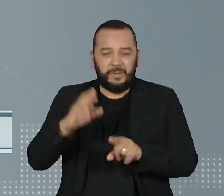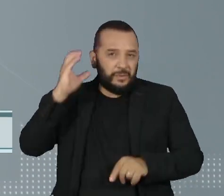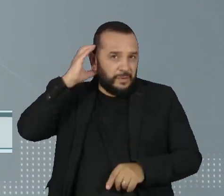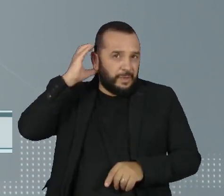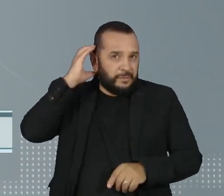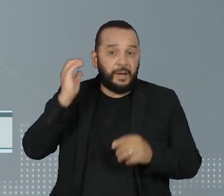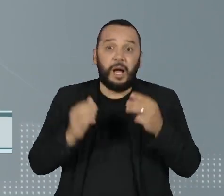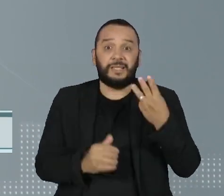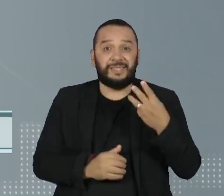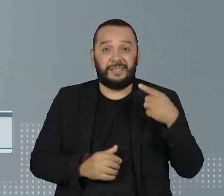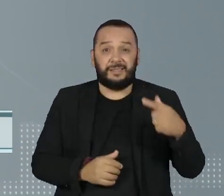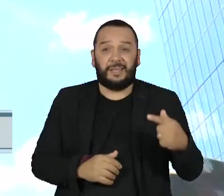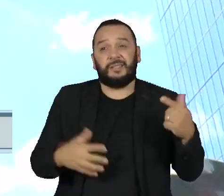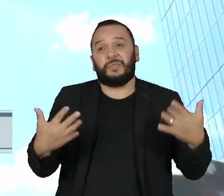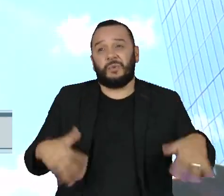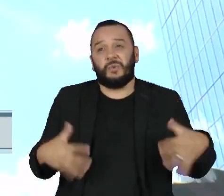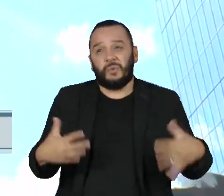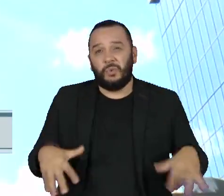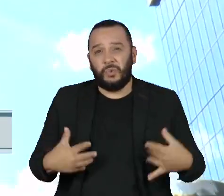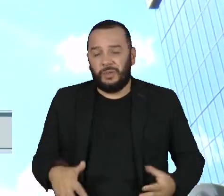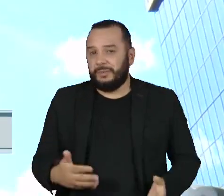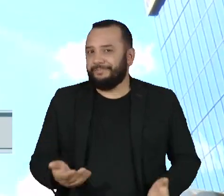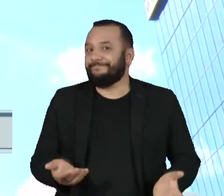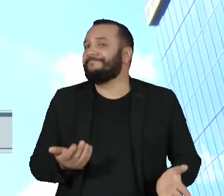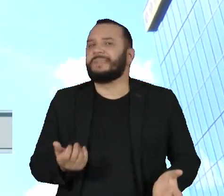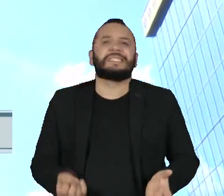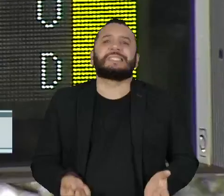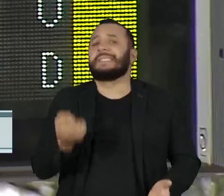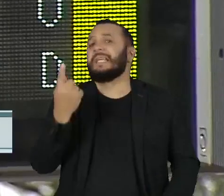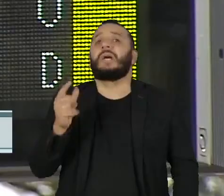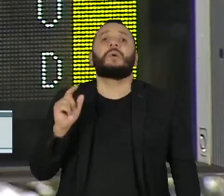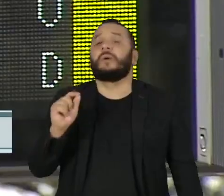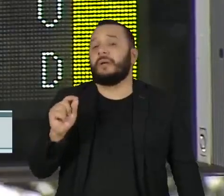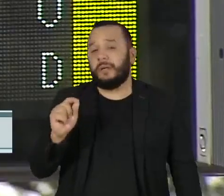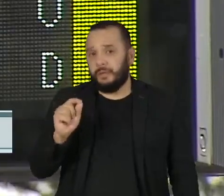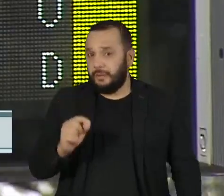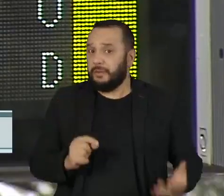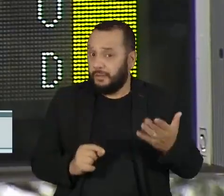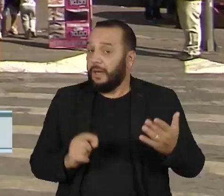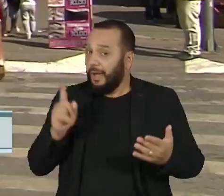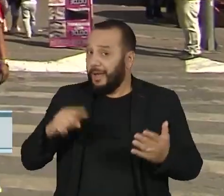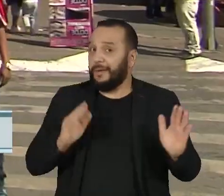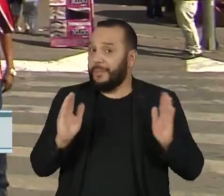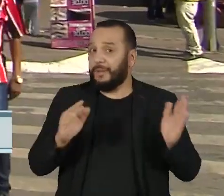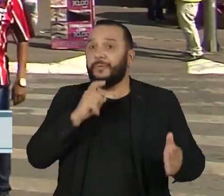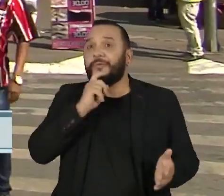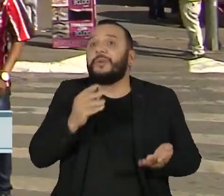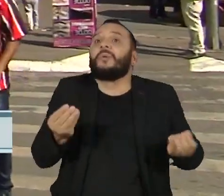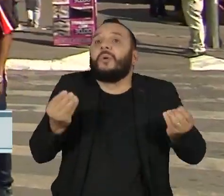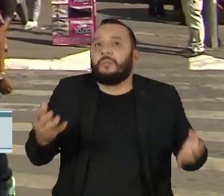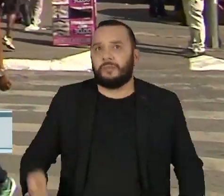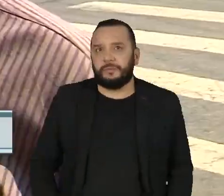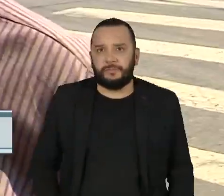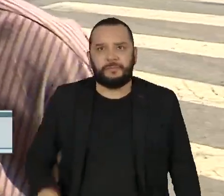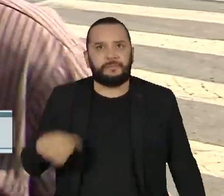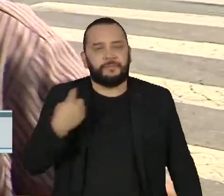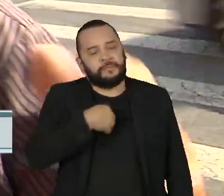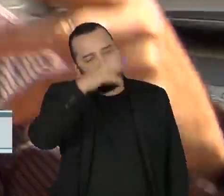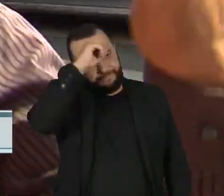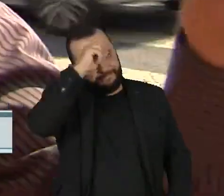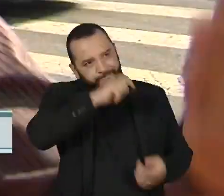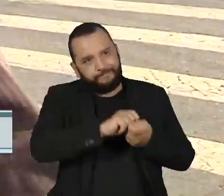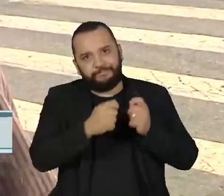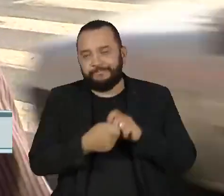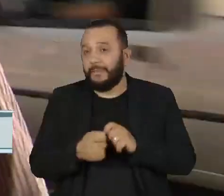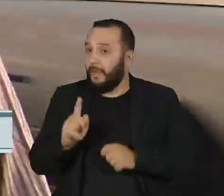faz 37 graus e o mais estranho por incrível que pareça a gente tem que aprender a conviver mas